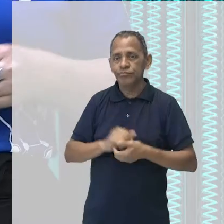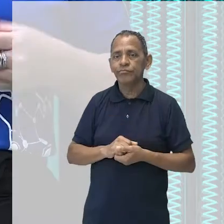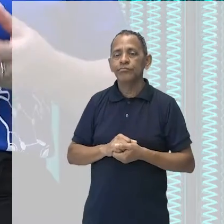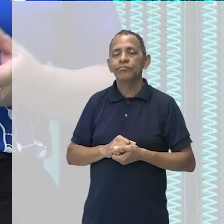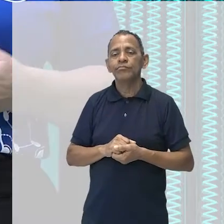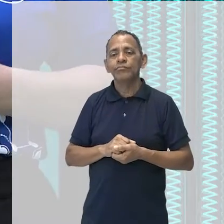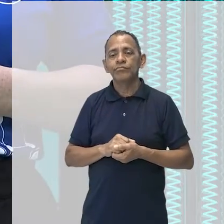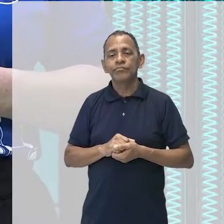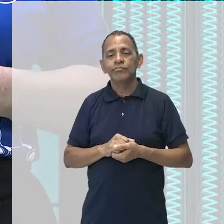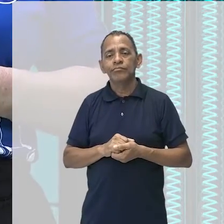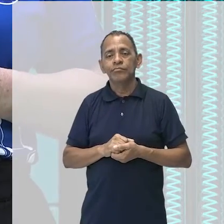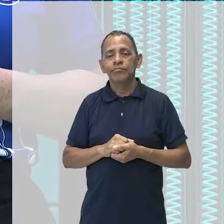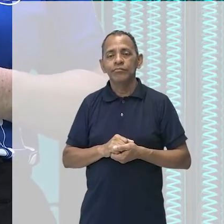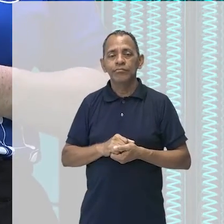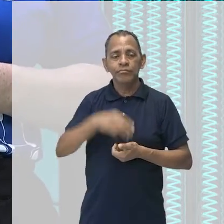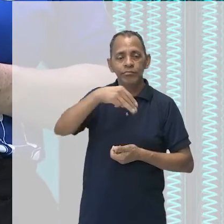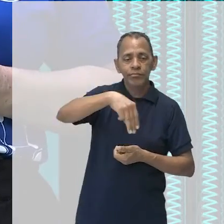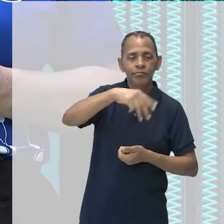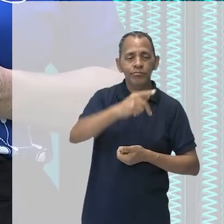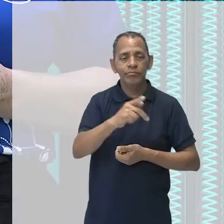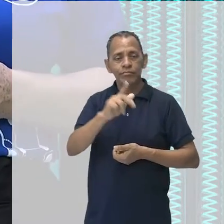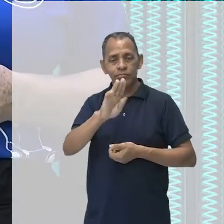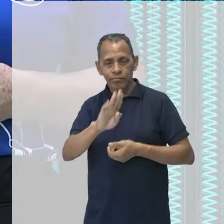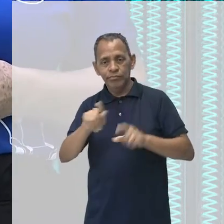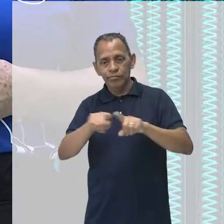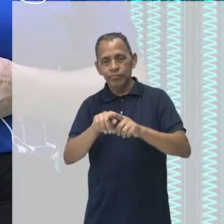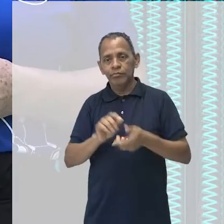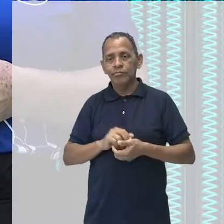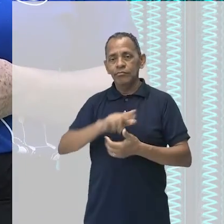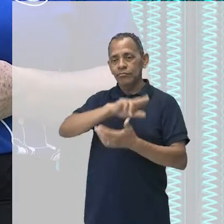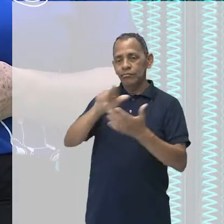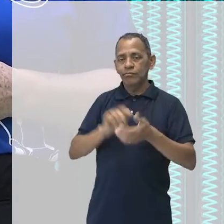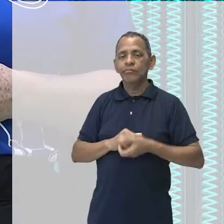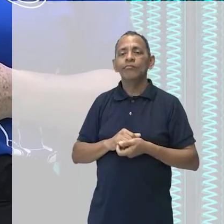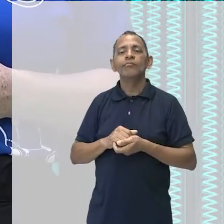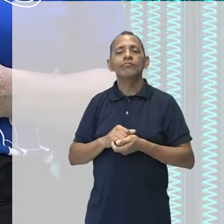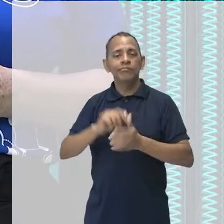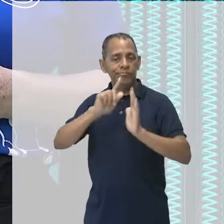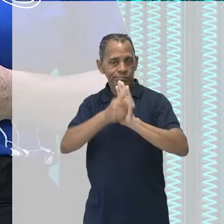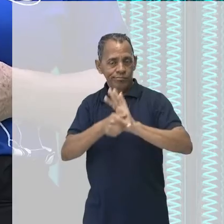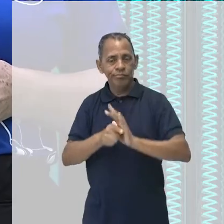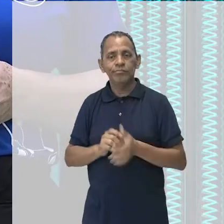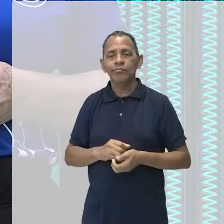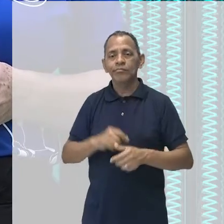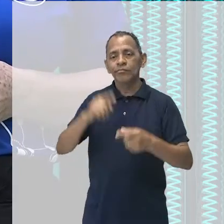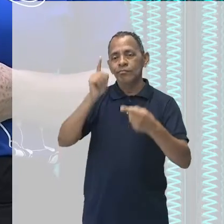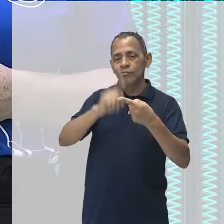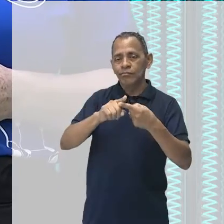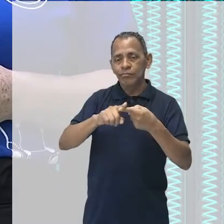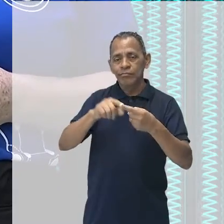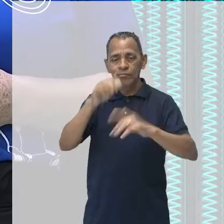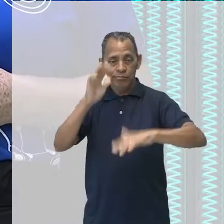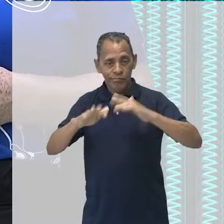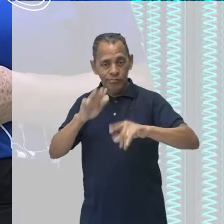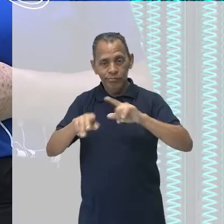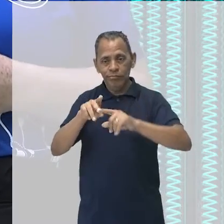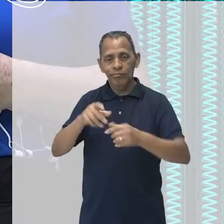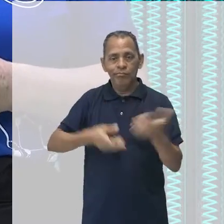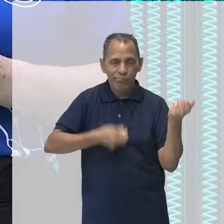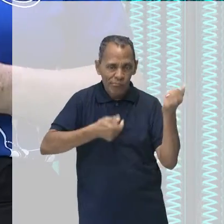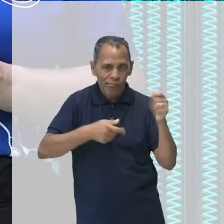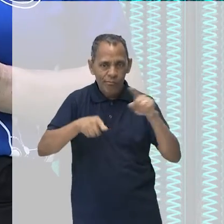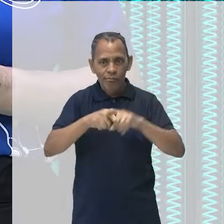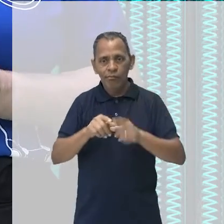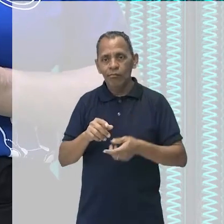MPB seja associada ao movimento em outros gêneros, como o samba, o rock, o reggae, também tiveram músicas de